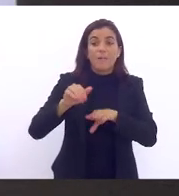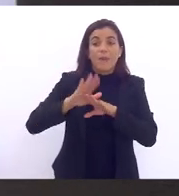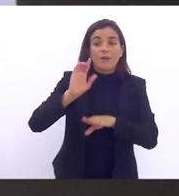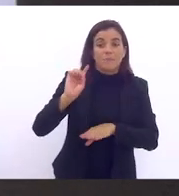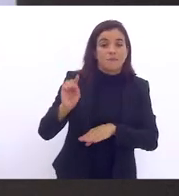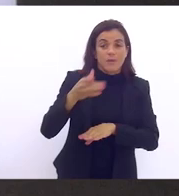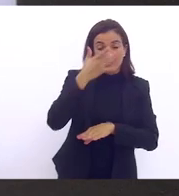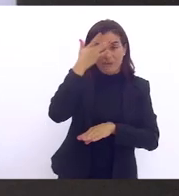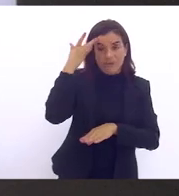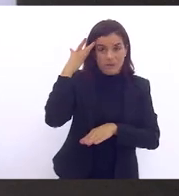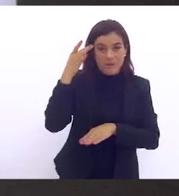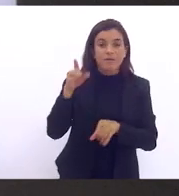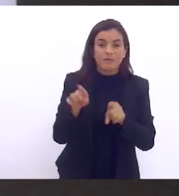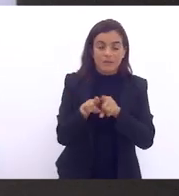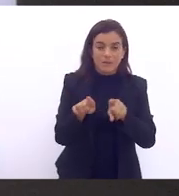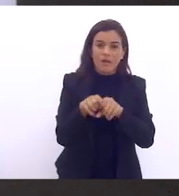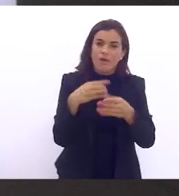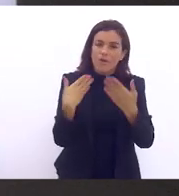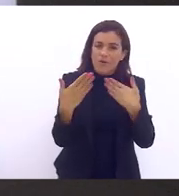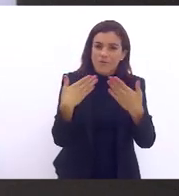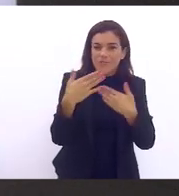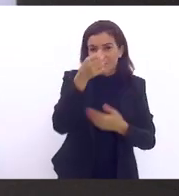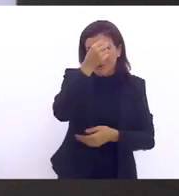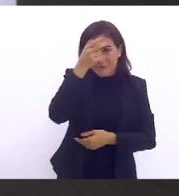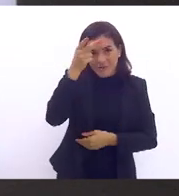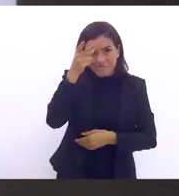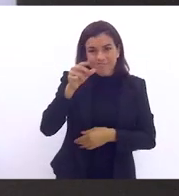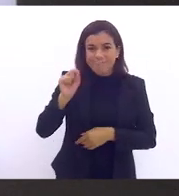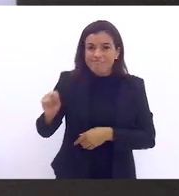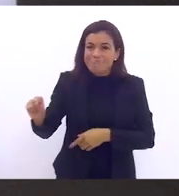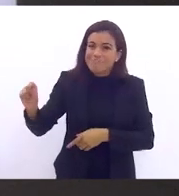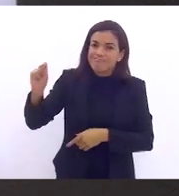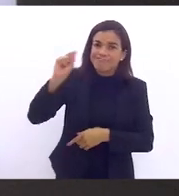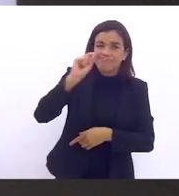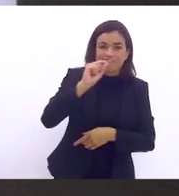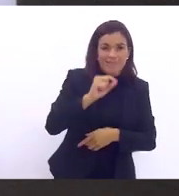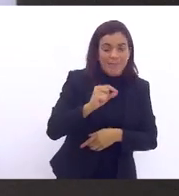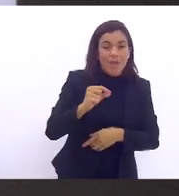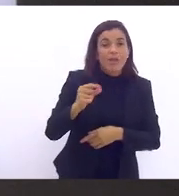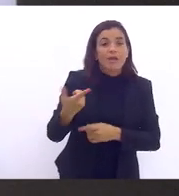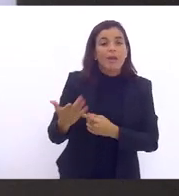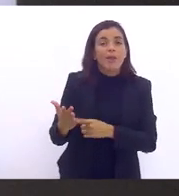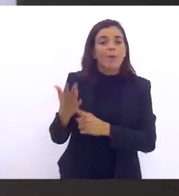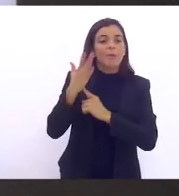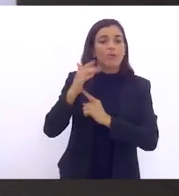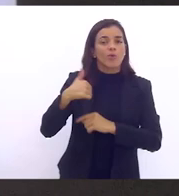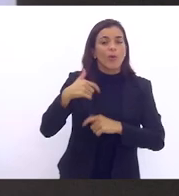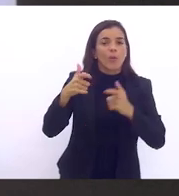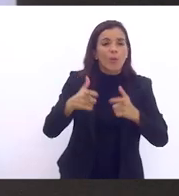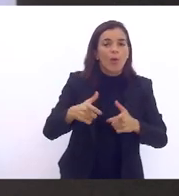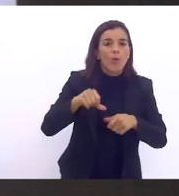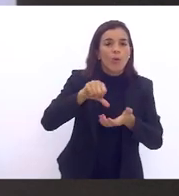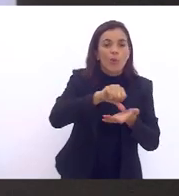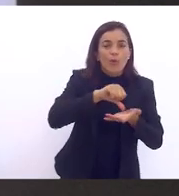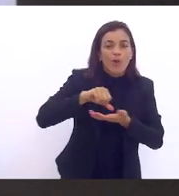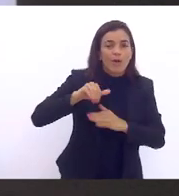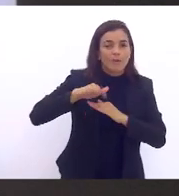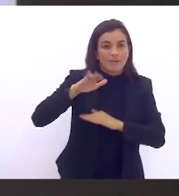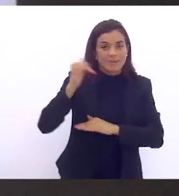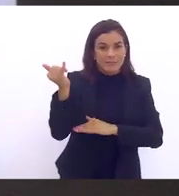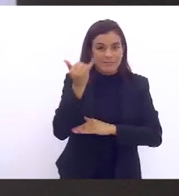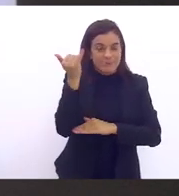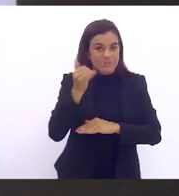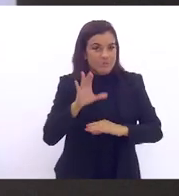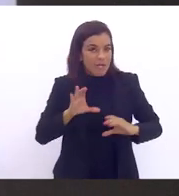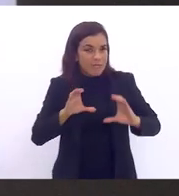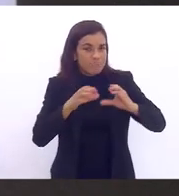ativadas a gente conversou muito com as prefeituras da região também que indicaram os locais mais importantes eh pra gente a gente conseguir estar junto à comunidade para